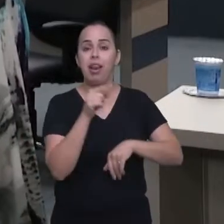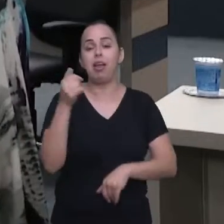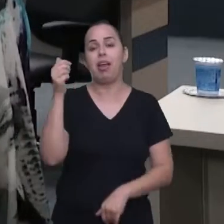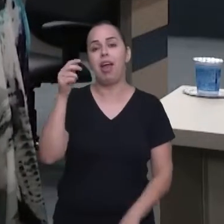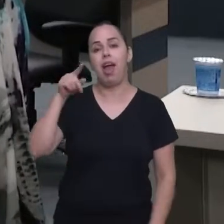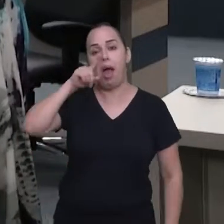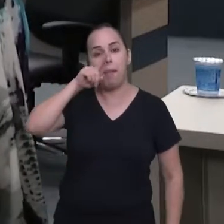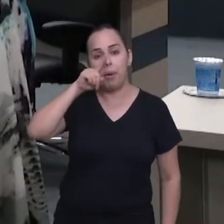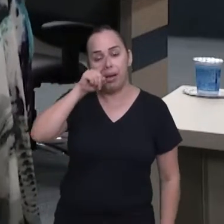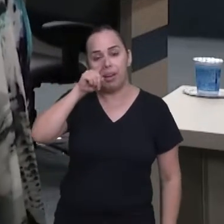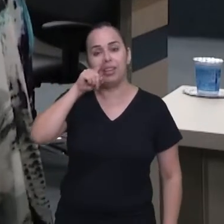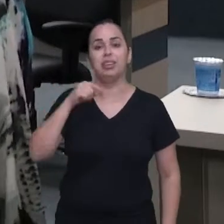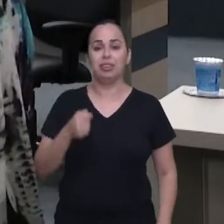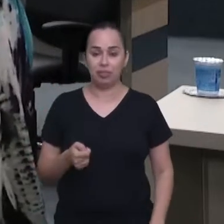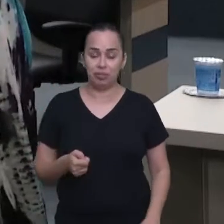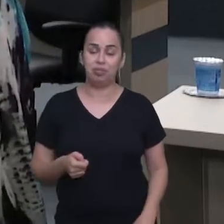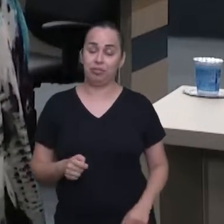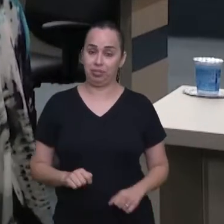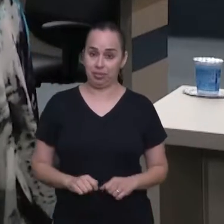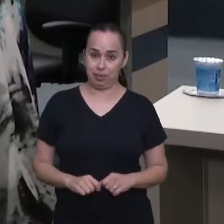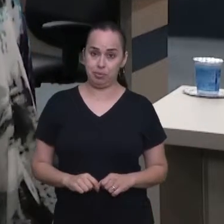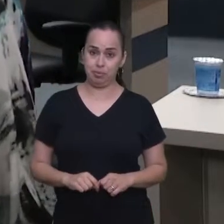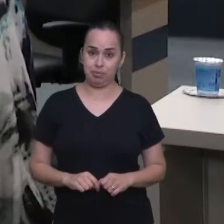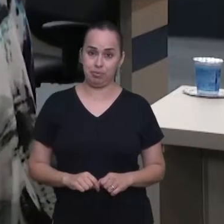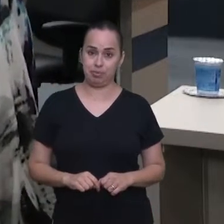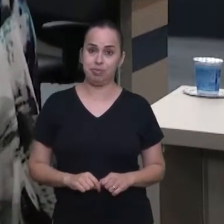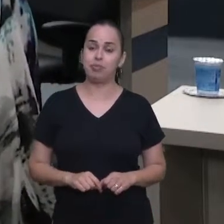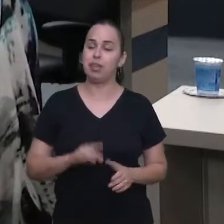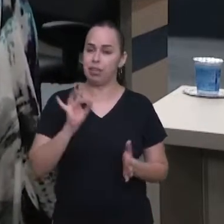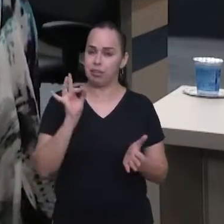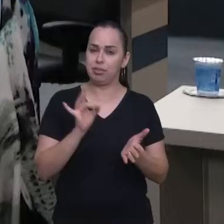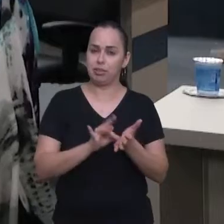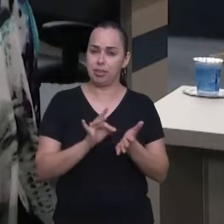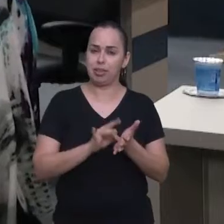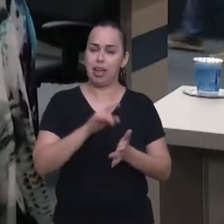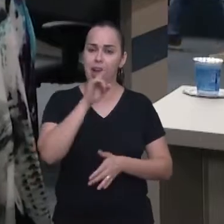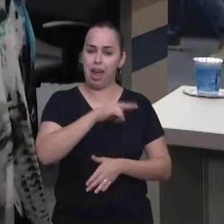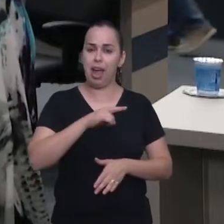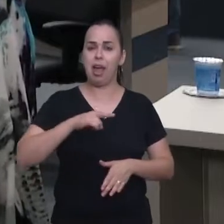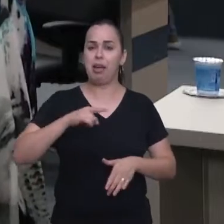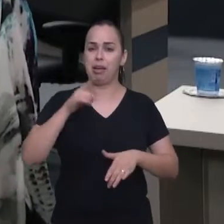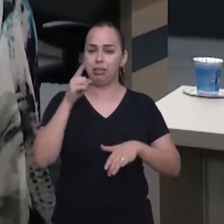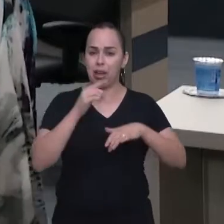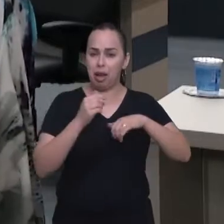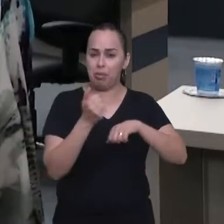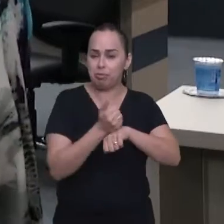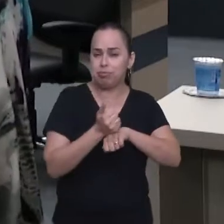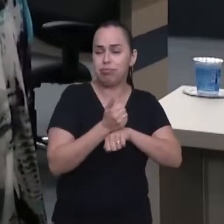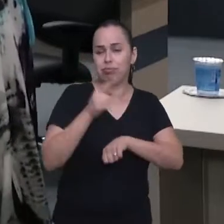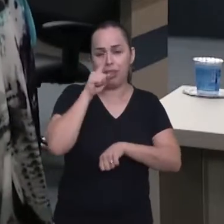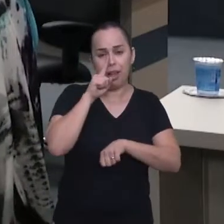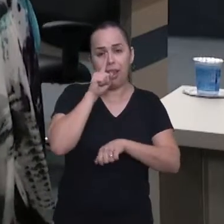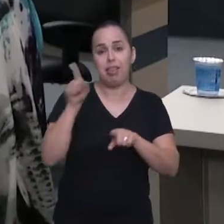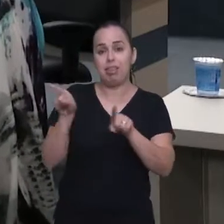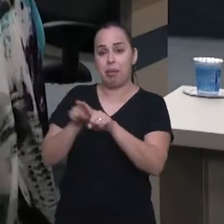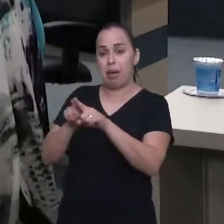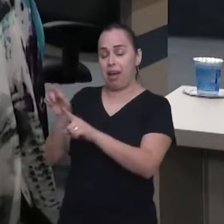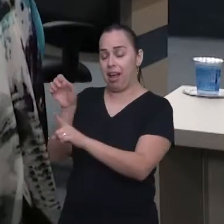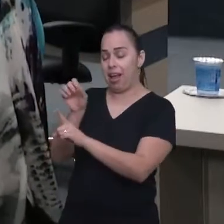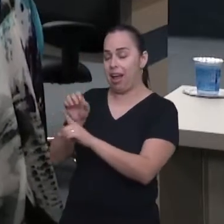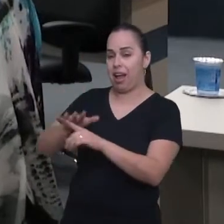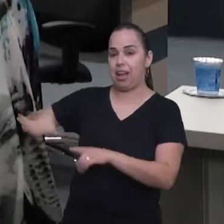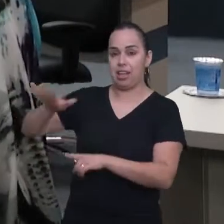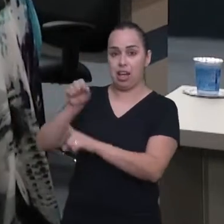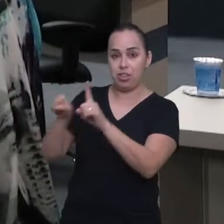seu esposo, sua esposa tem, que realmente é uma atividade de risco. E a sociedade também, que vai ter